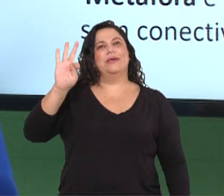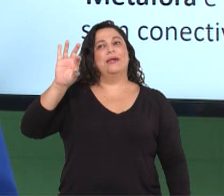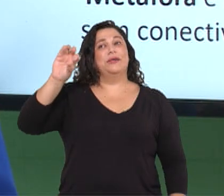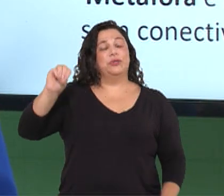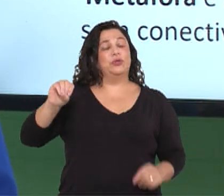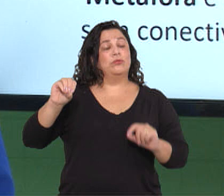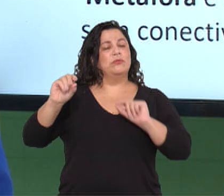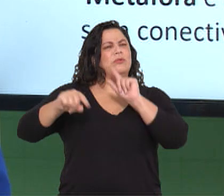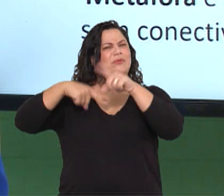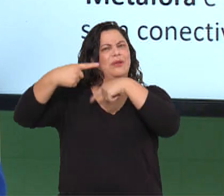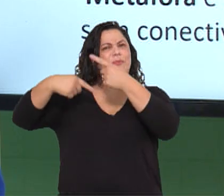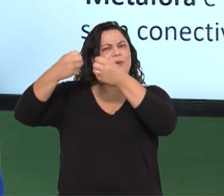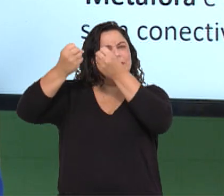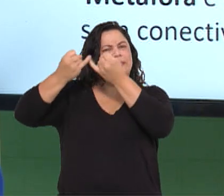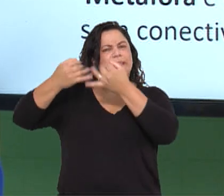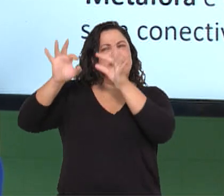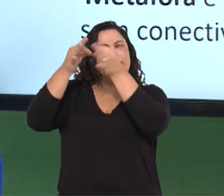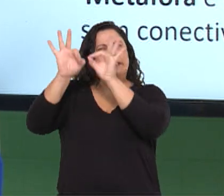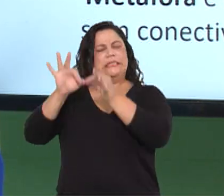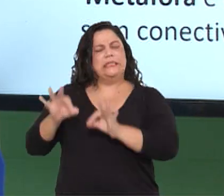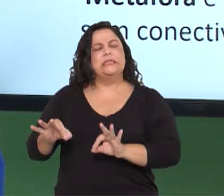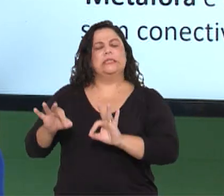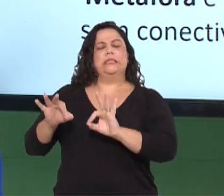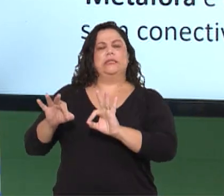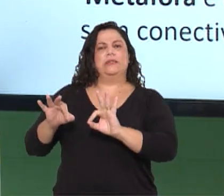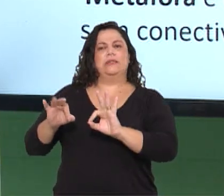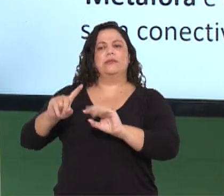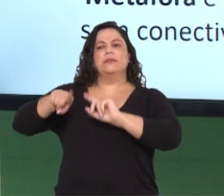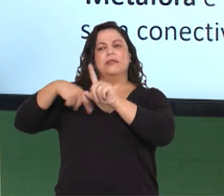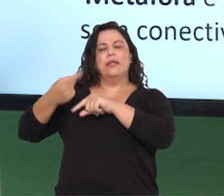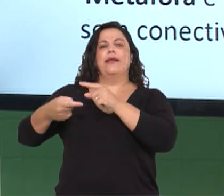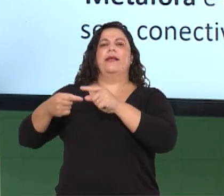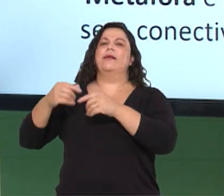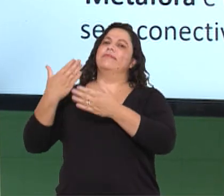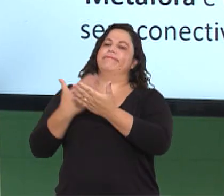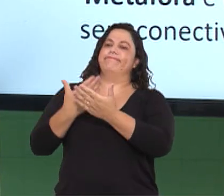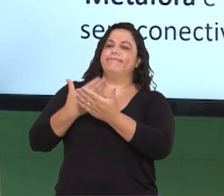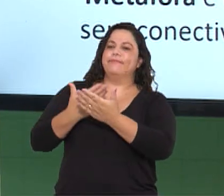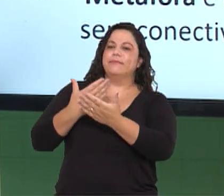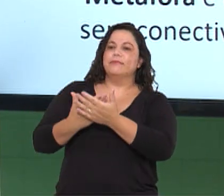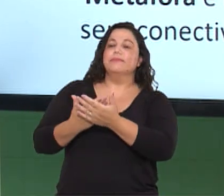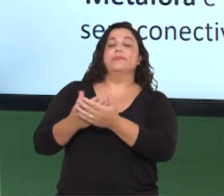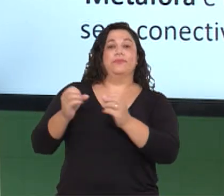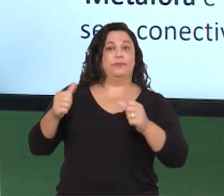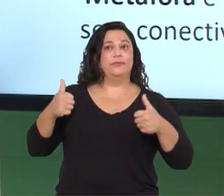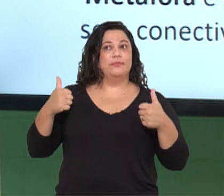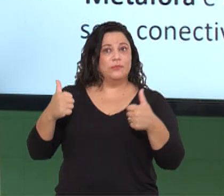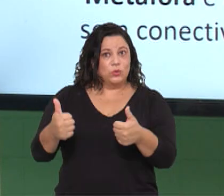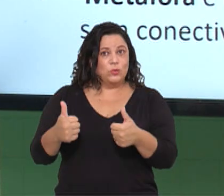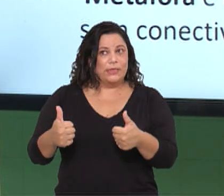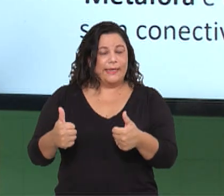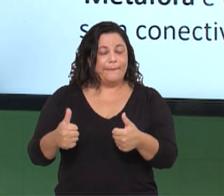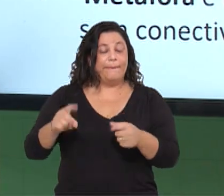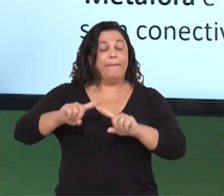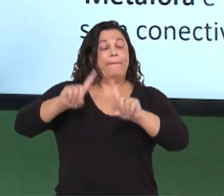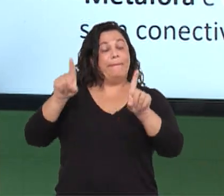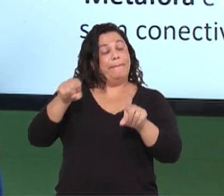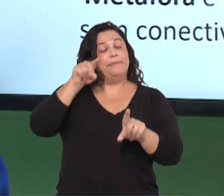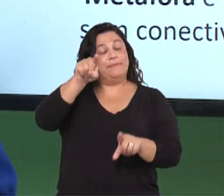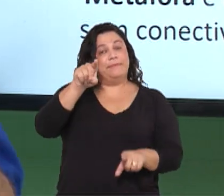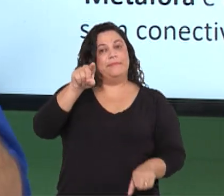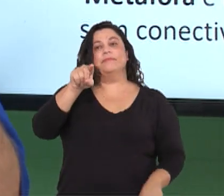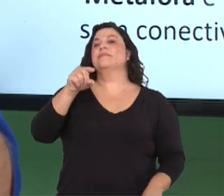detalhes com relação a eu lírico na nossa próxima aula, mas já fique sabendo que o eu lírico é